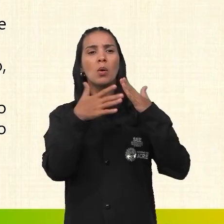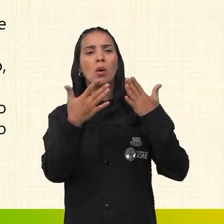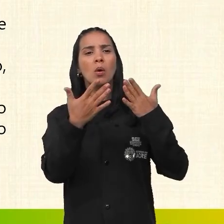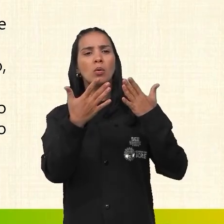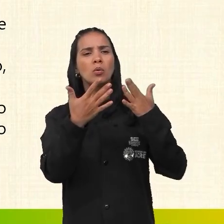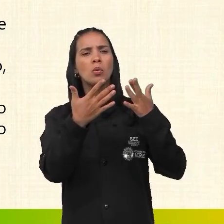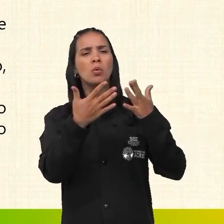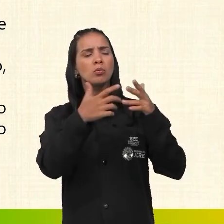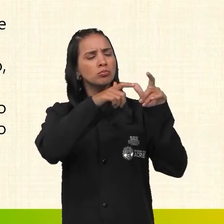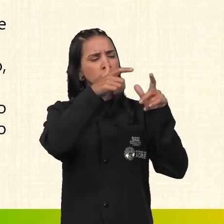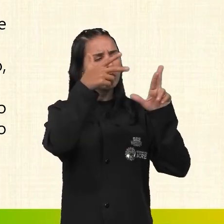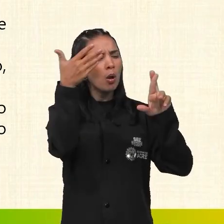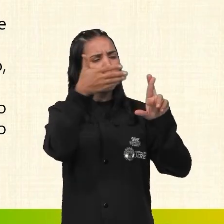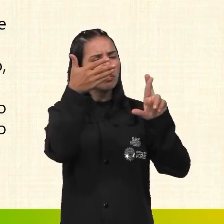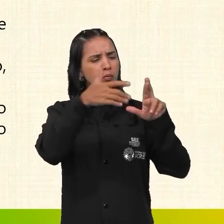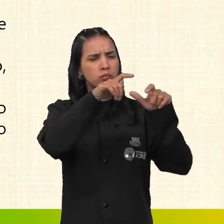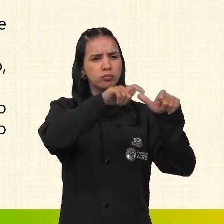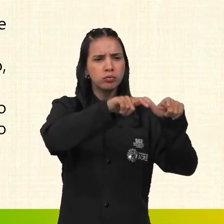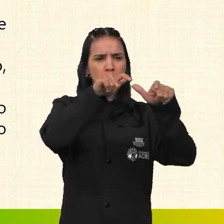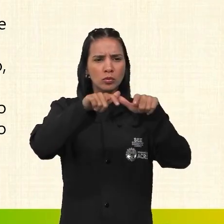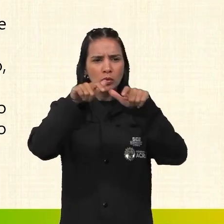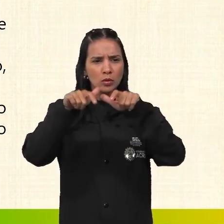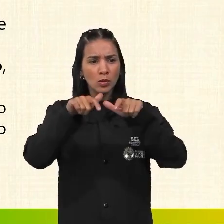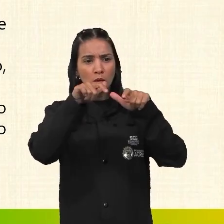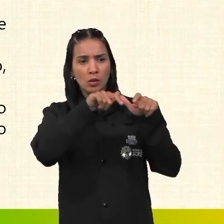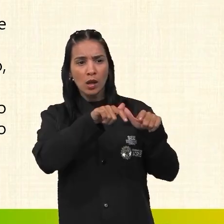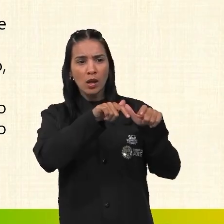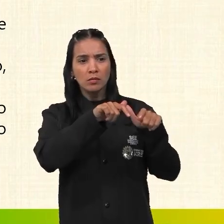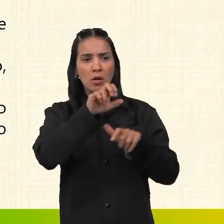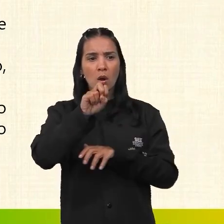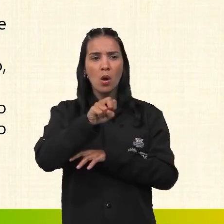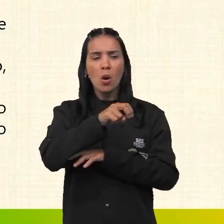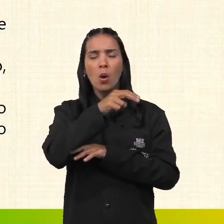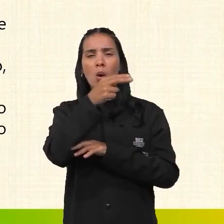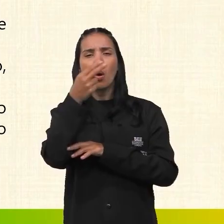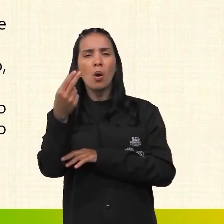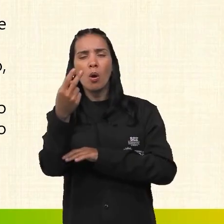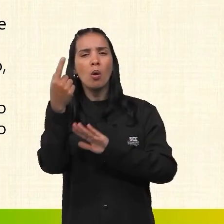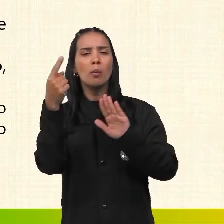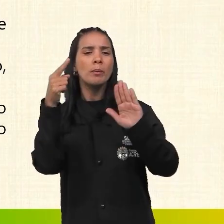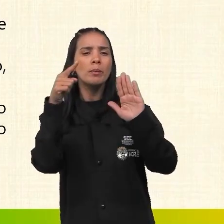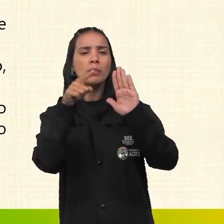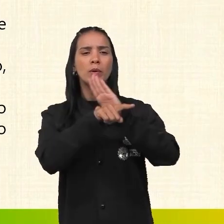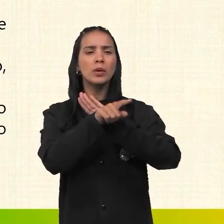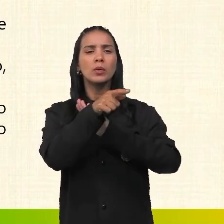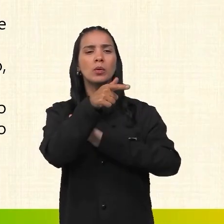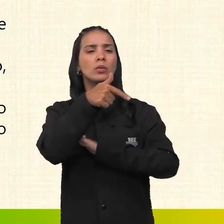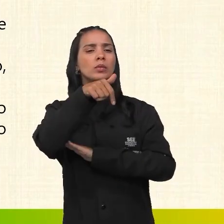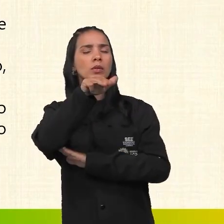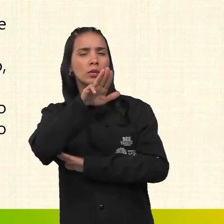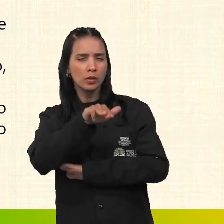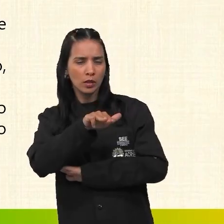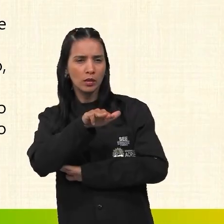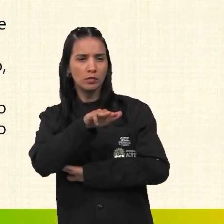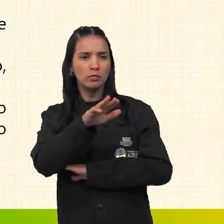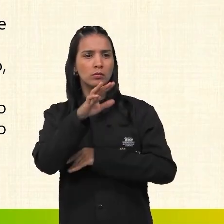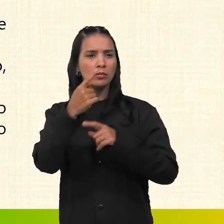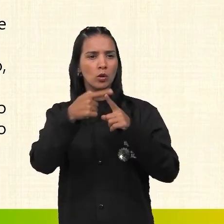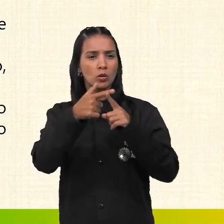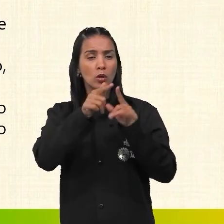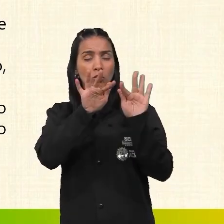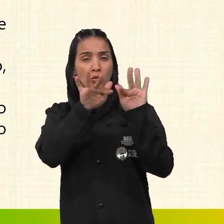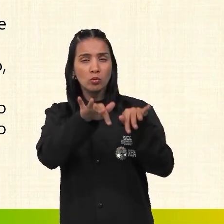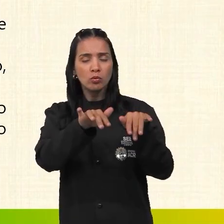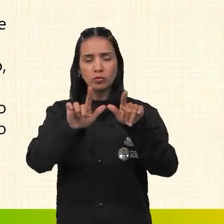on the hall floor, in the kitchen. It's just not anywhere." E aí no último quadrinho ele termina,